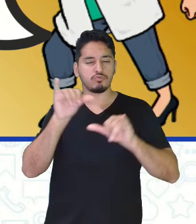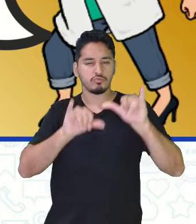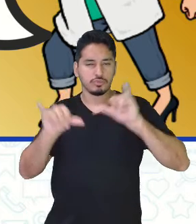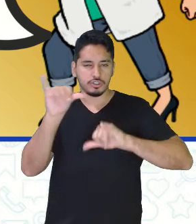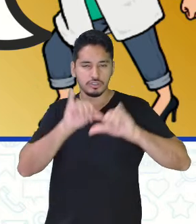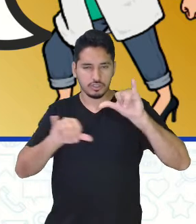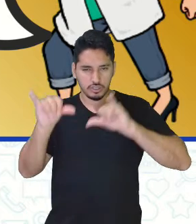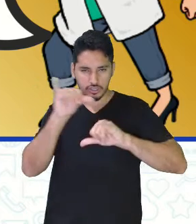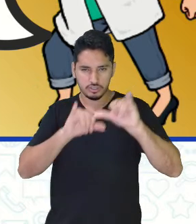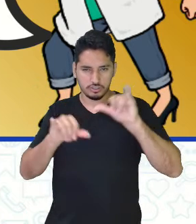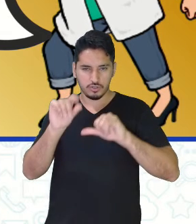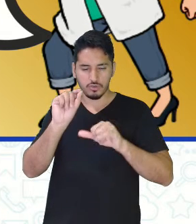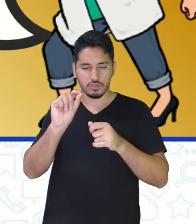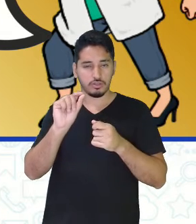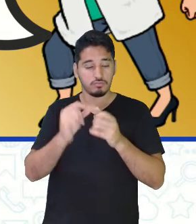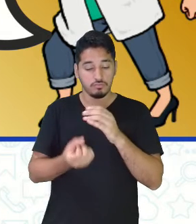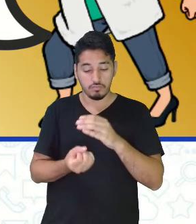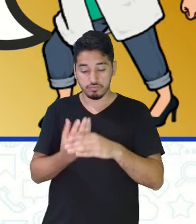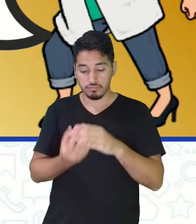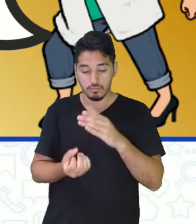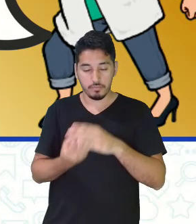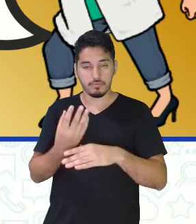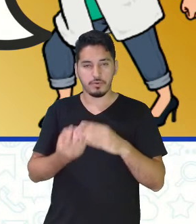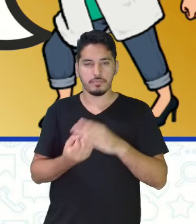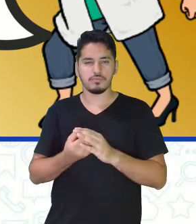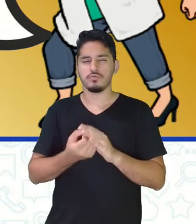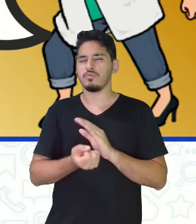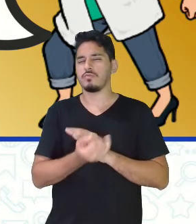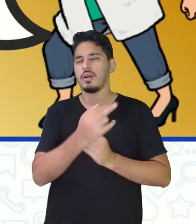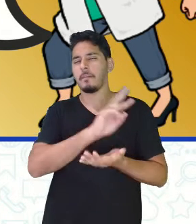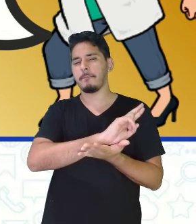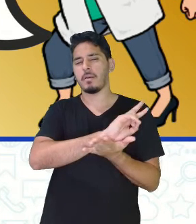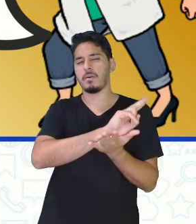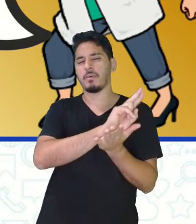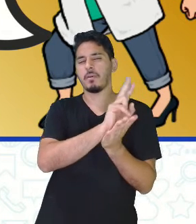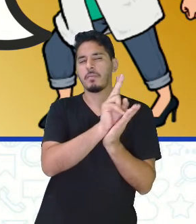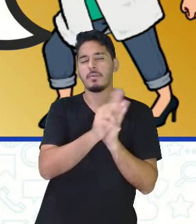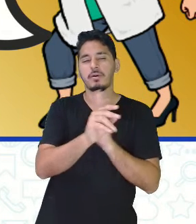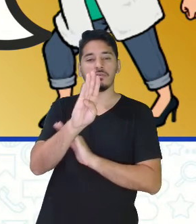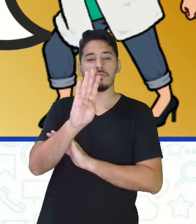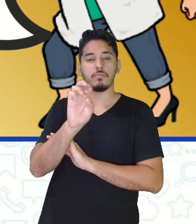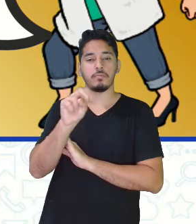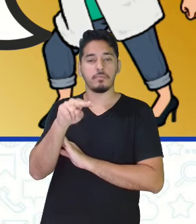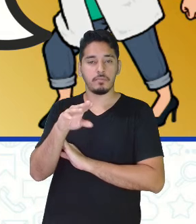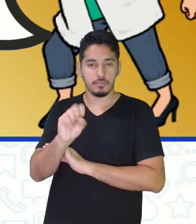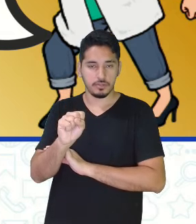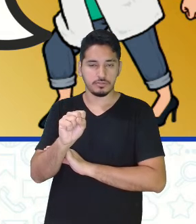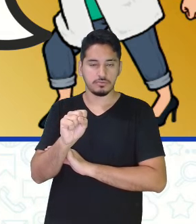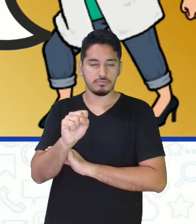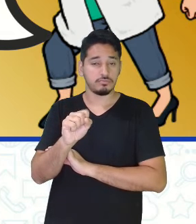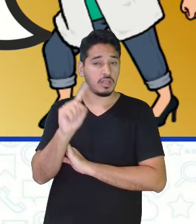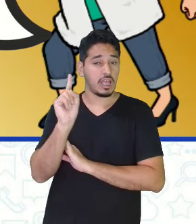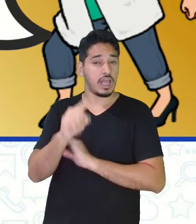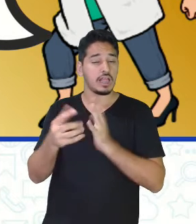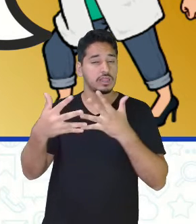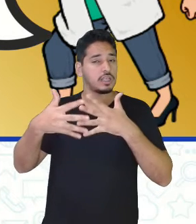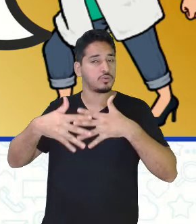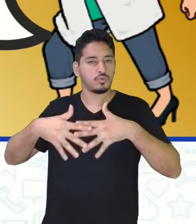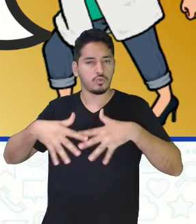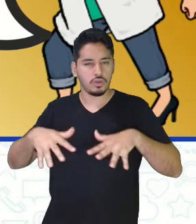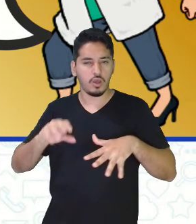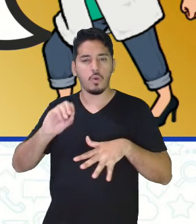com a qual se fabrica os mais variados bens. É um produto natural